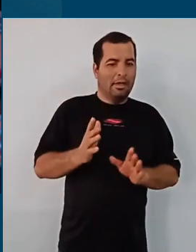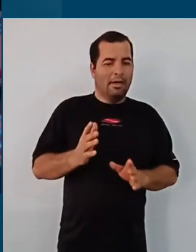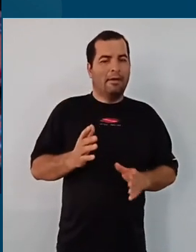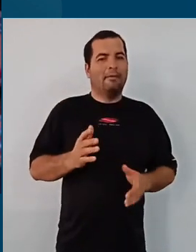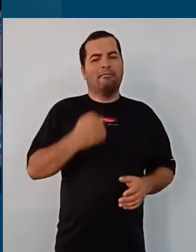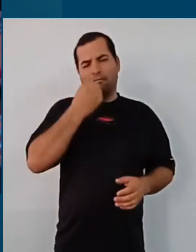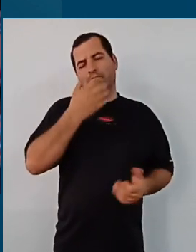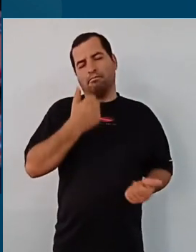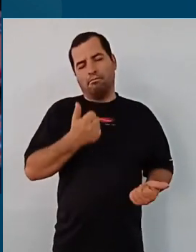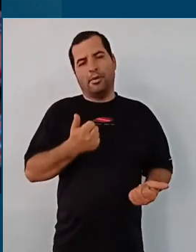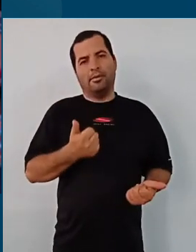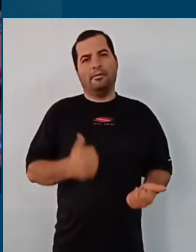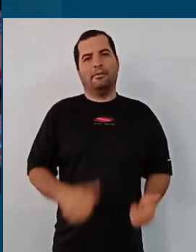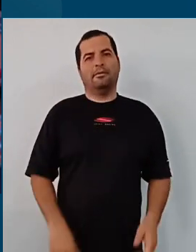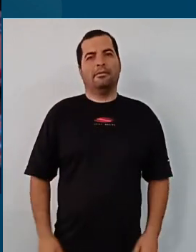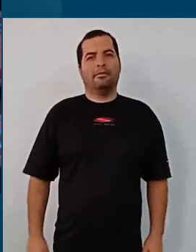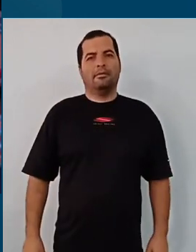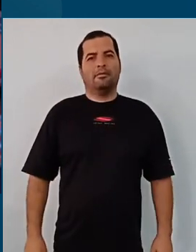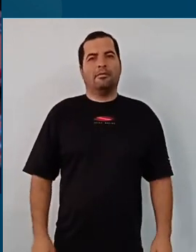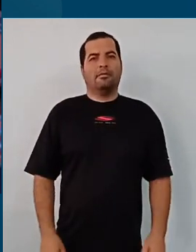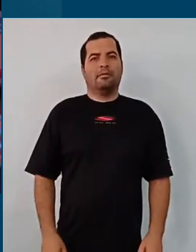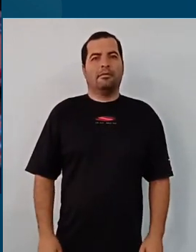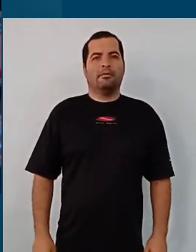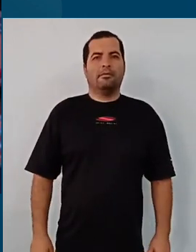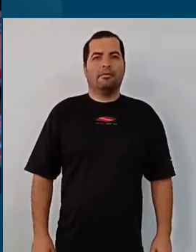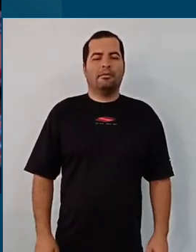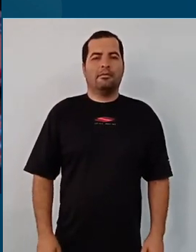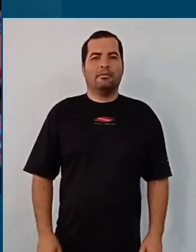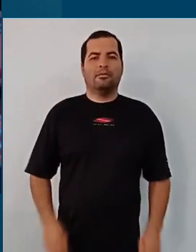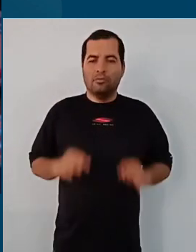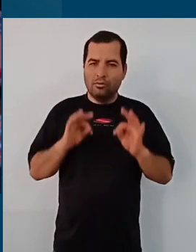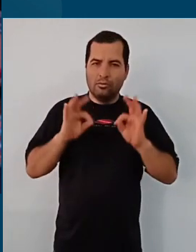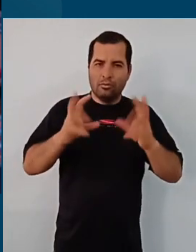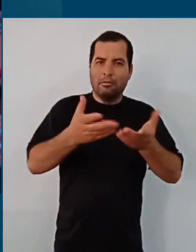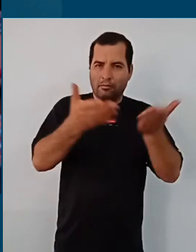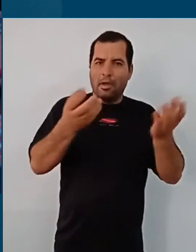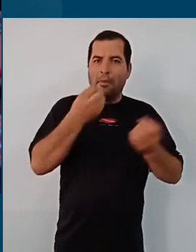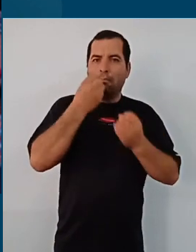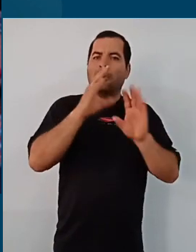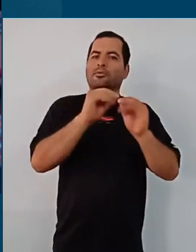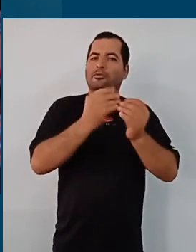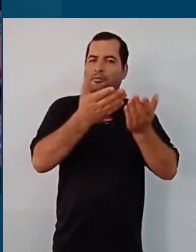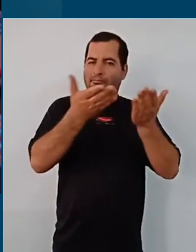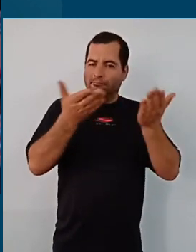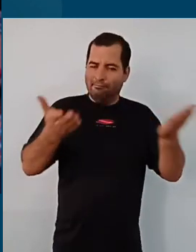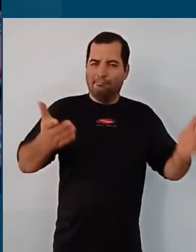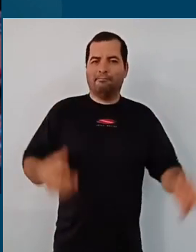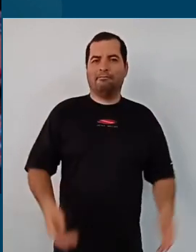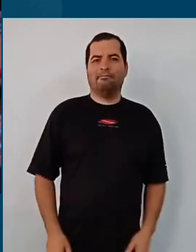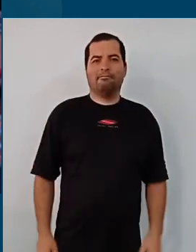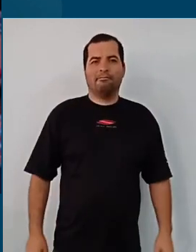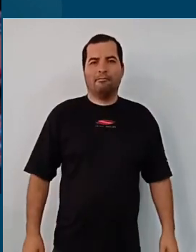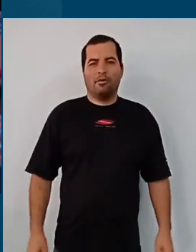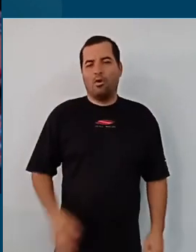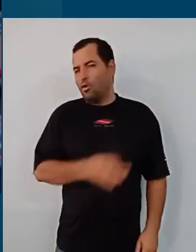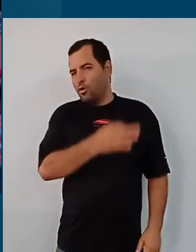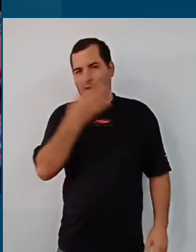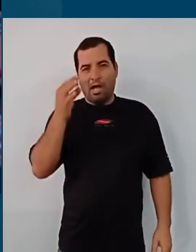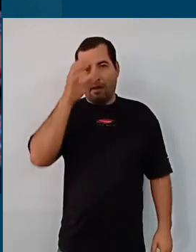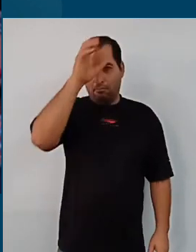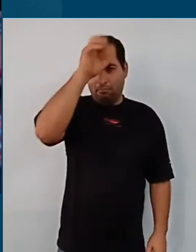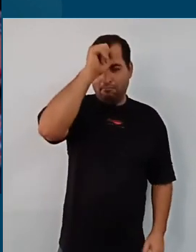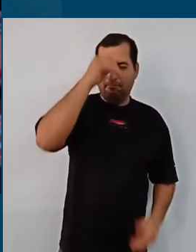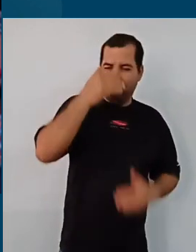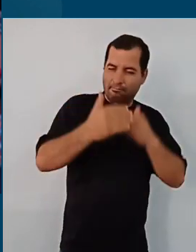desenvolveu a última sessão, né? E tenham todos uma ótima noite de aprendizagem,